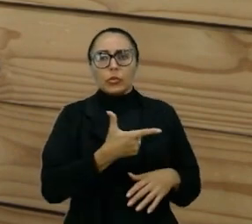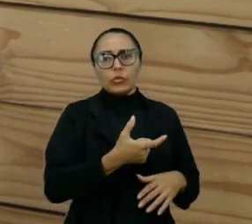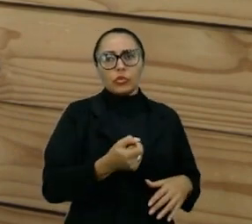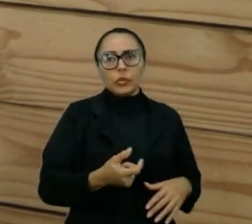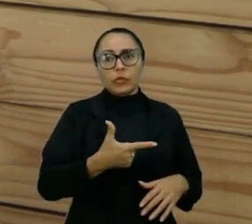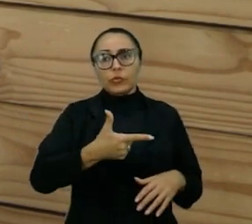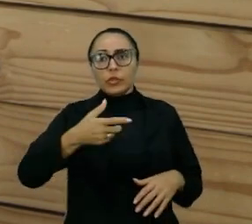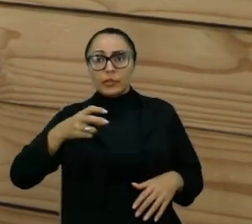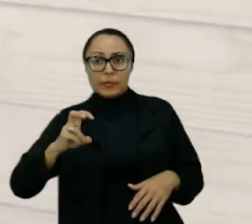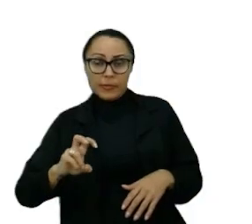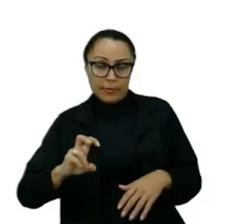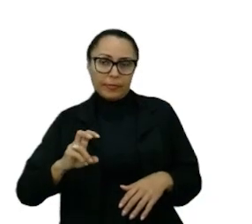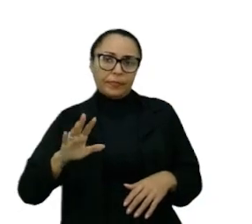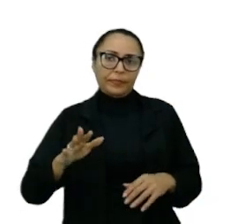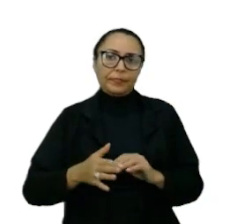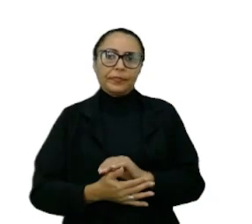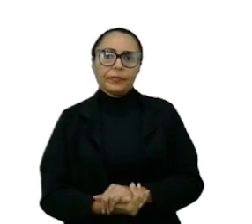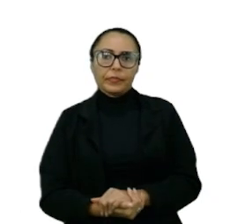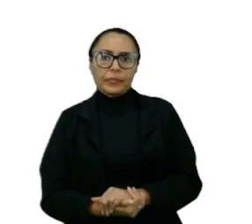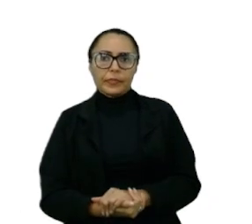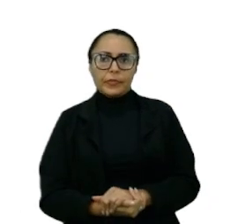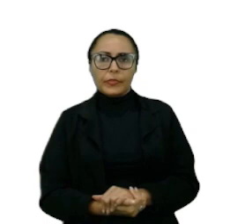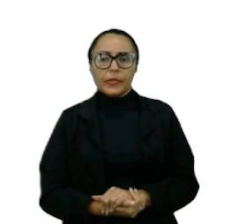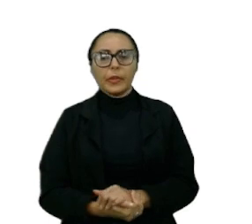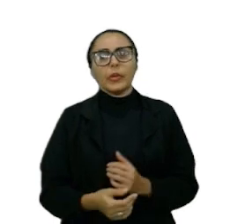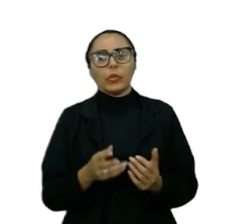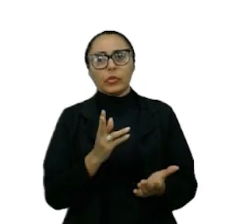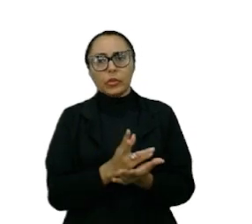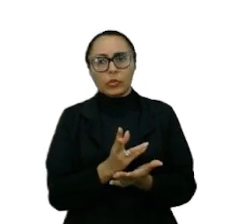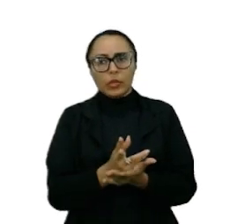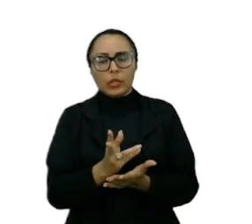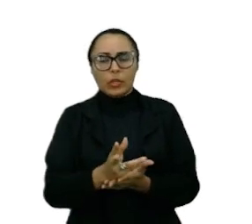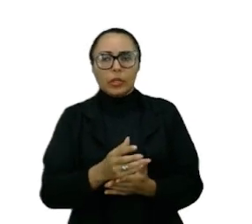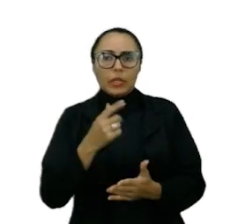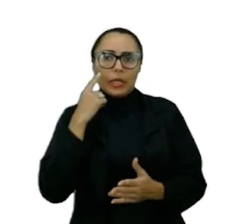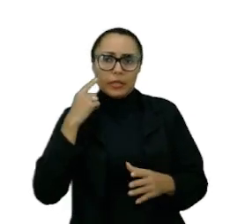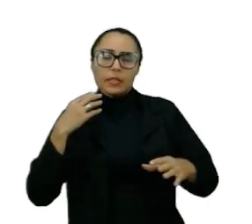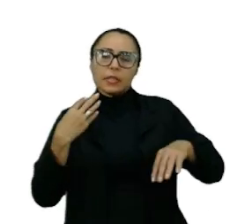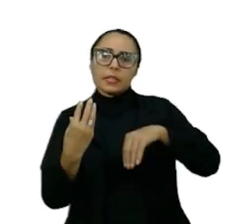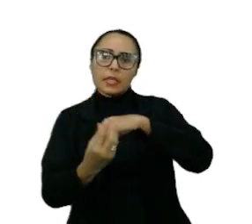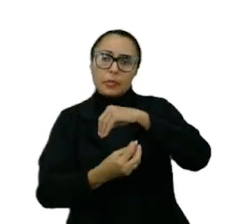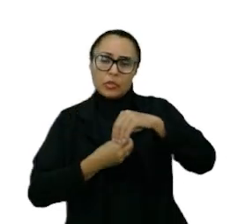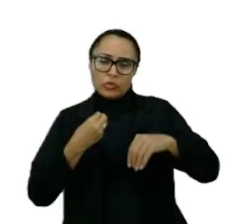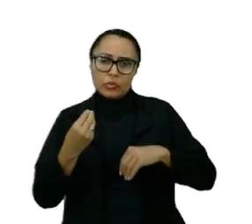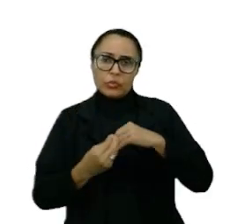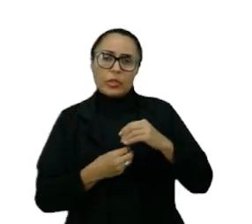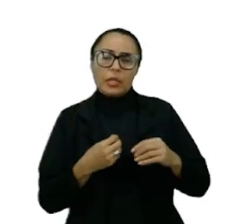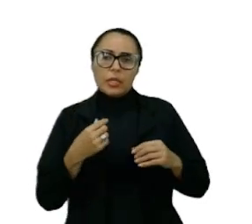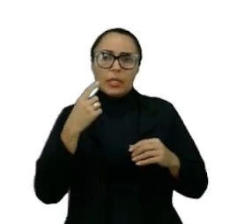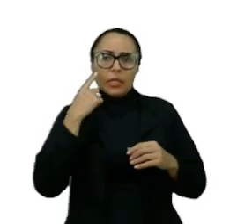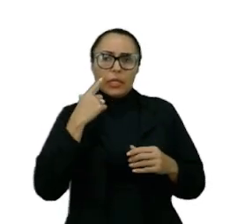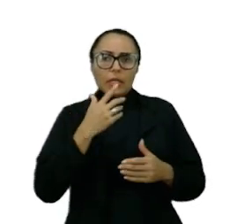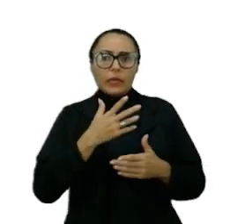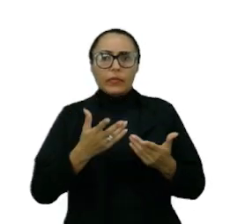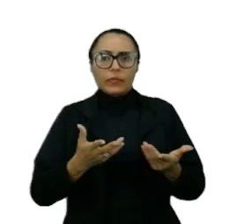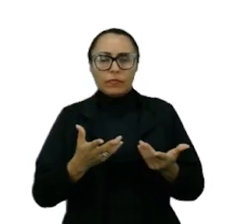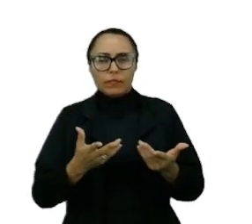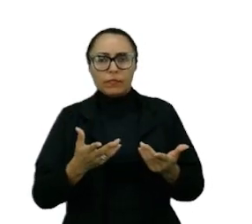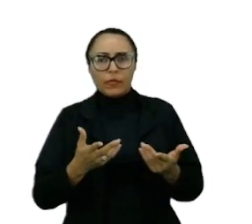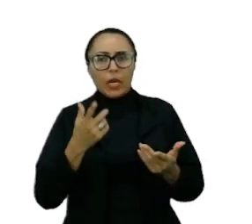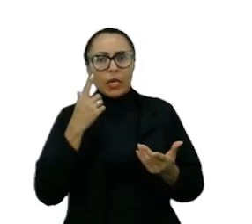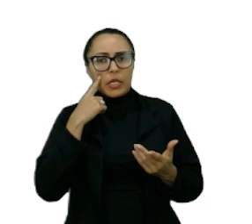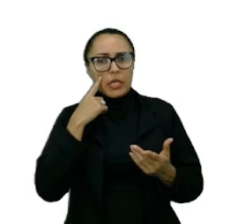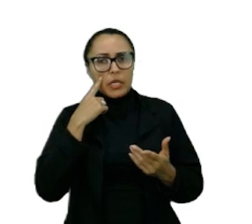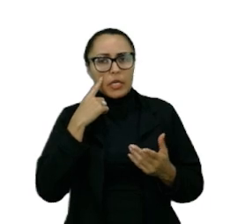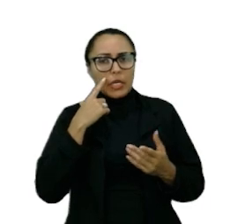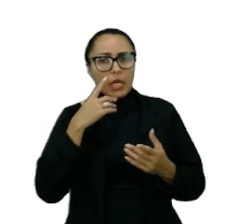2025. Bem, continuando. Essa mistura BX, ela vai absorver